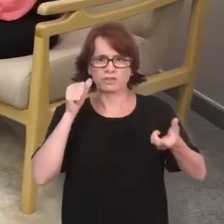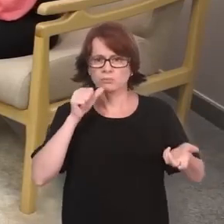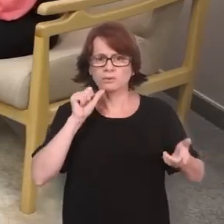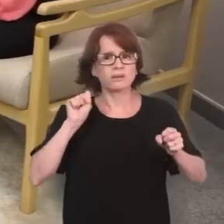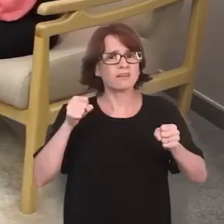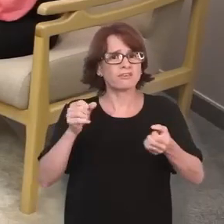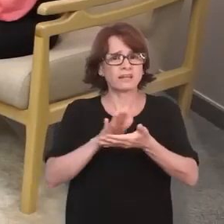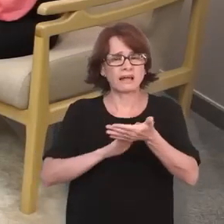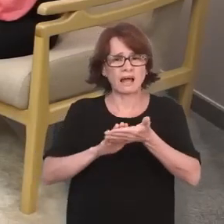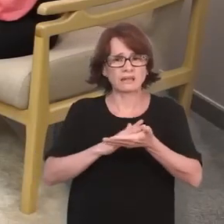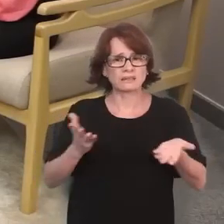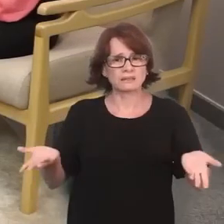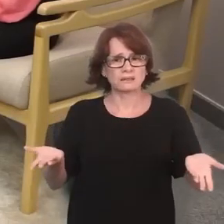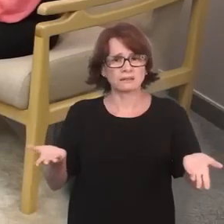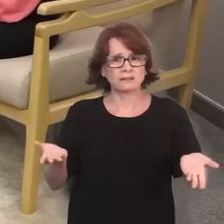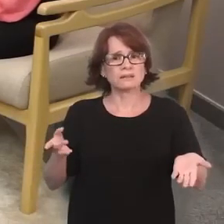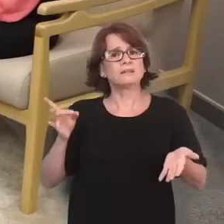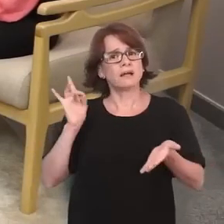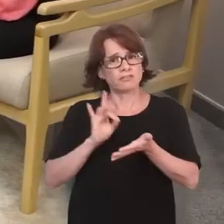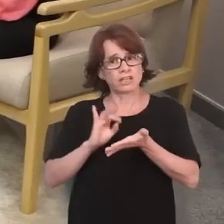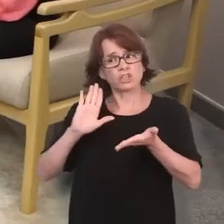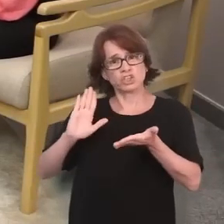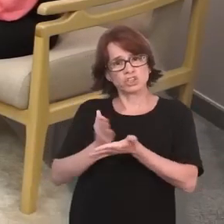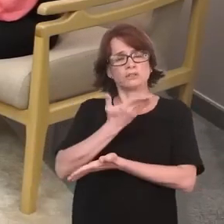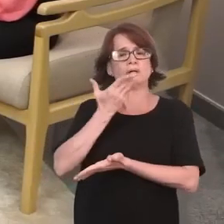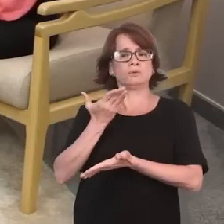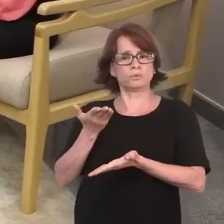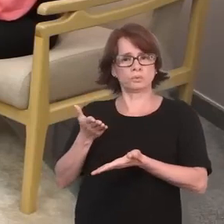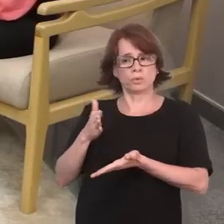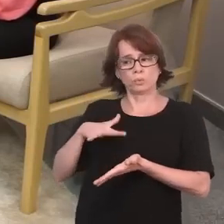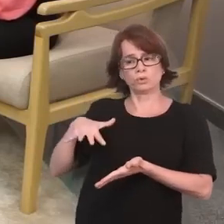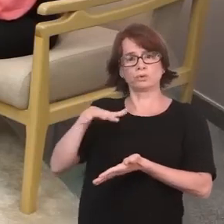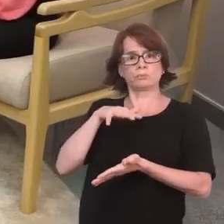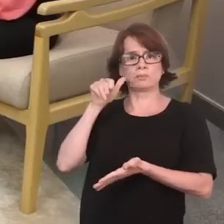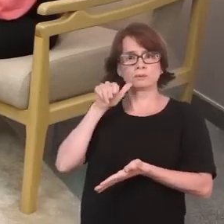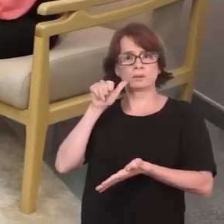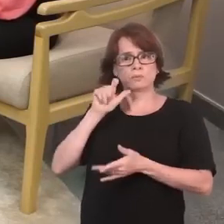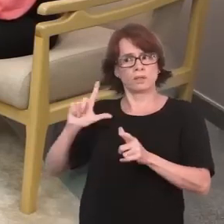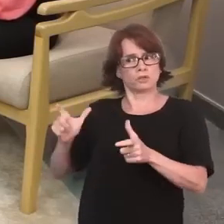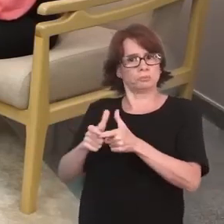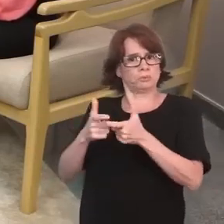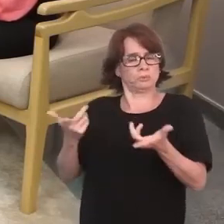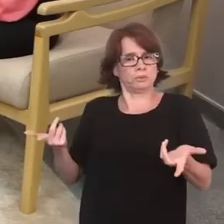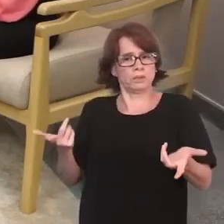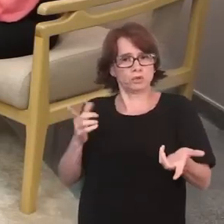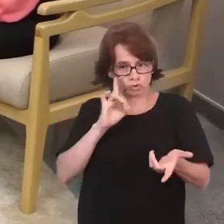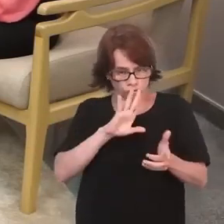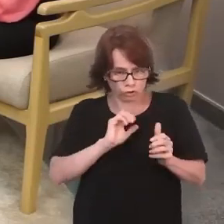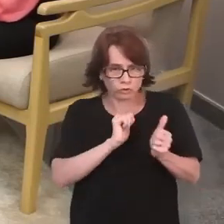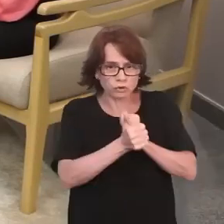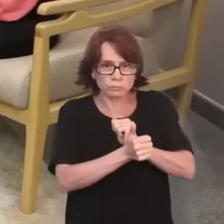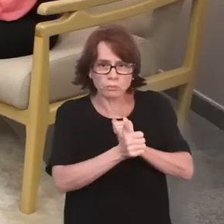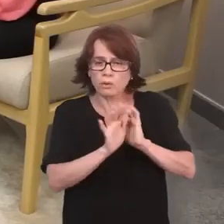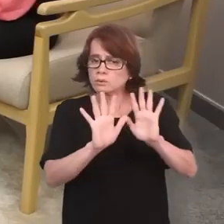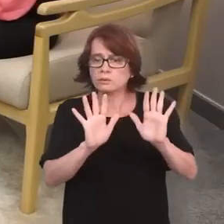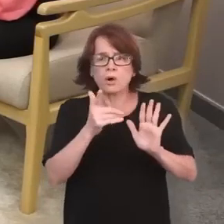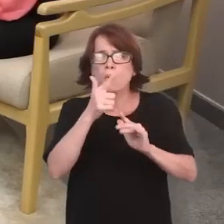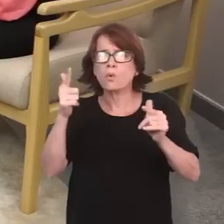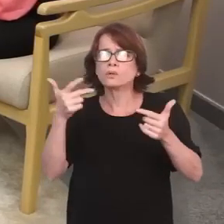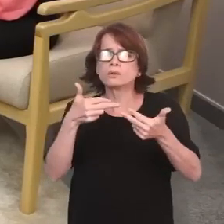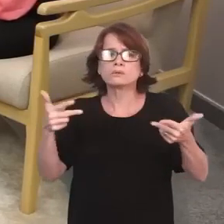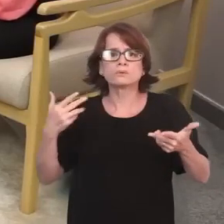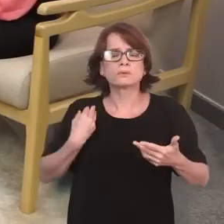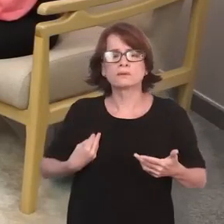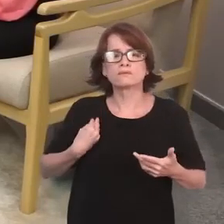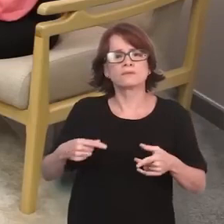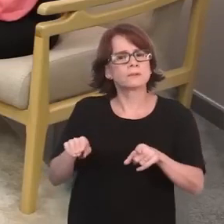mulher coisa nenhuma. Tá roubando espaço das mulheres, tá? Então, assim, não só no esporte, como em muita coisa na vida.